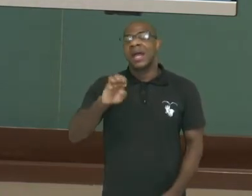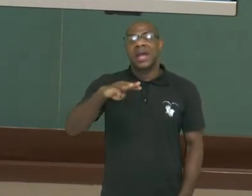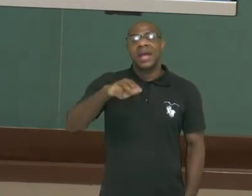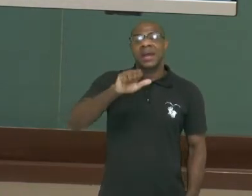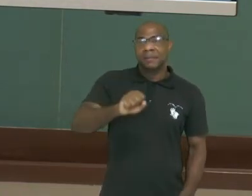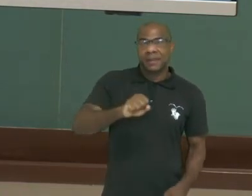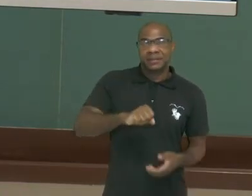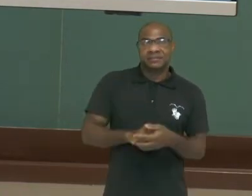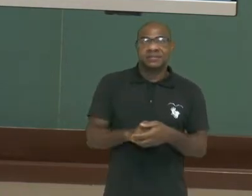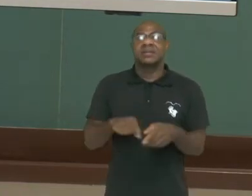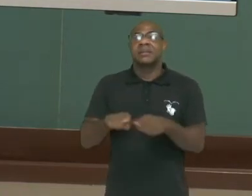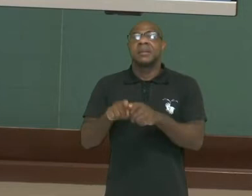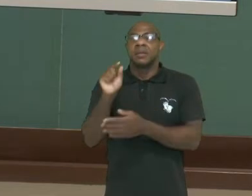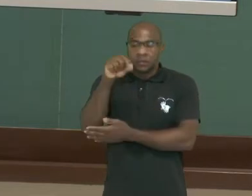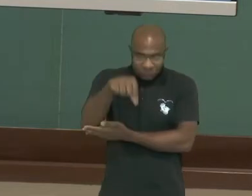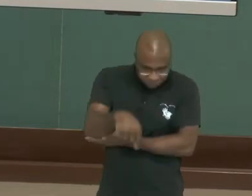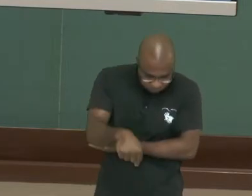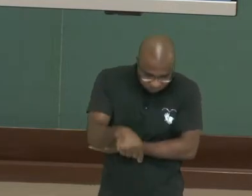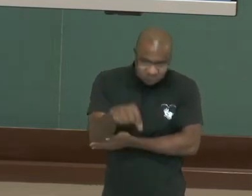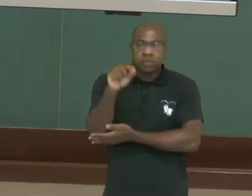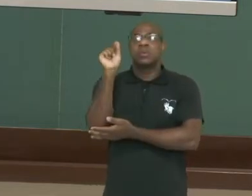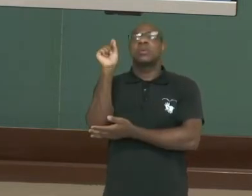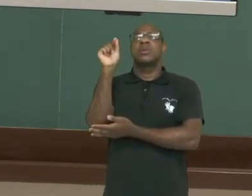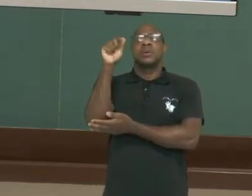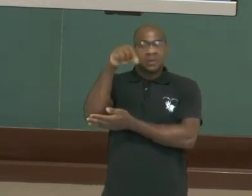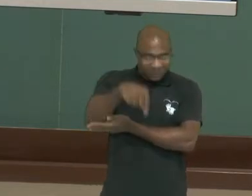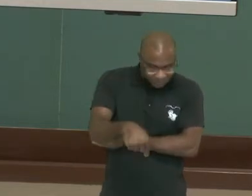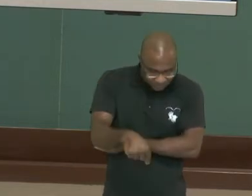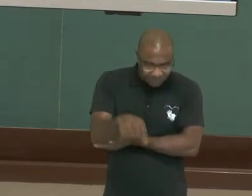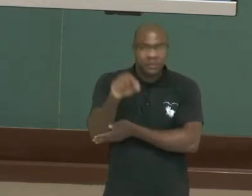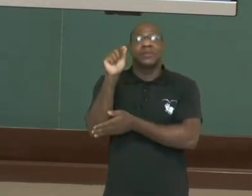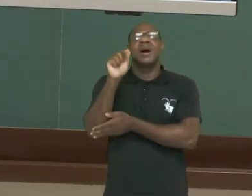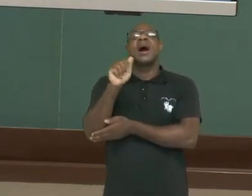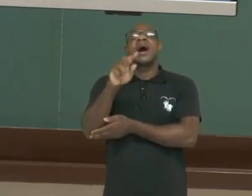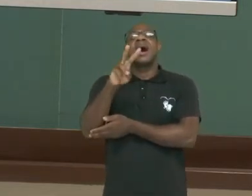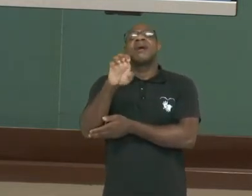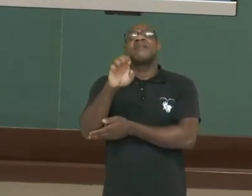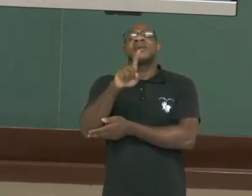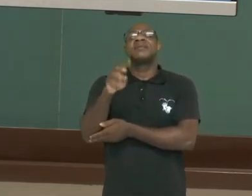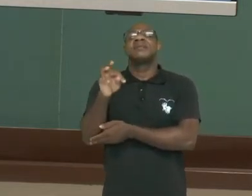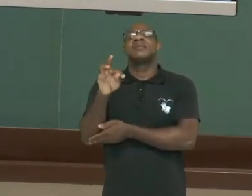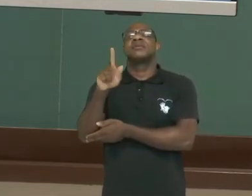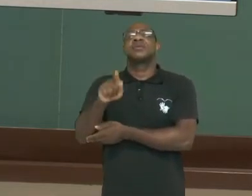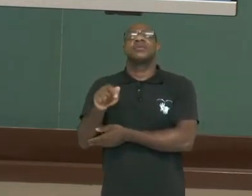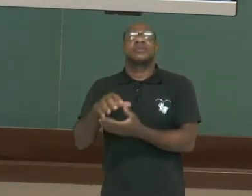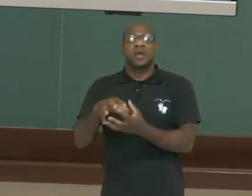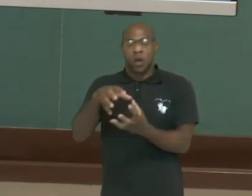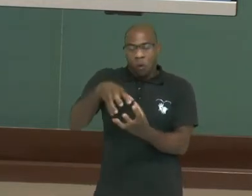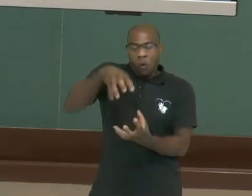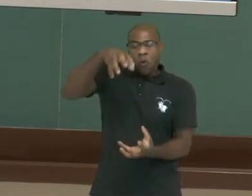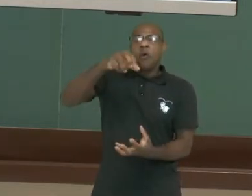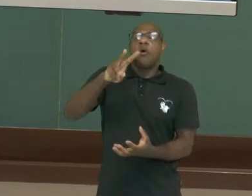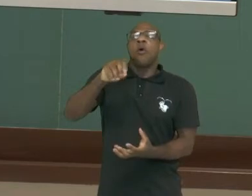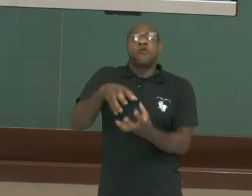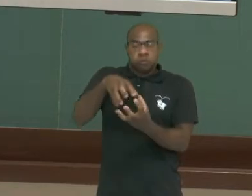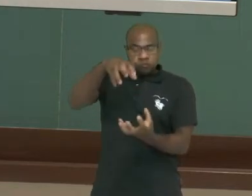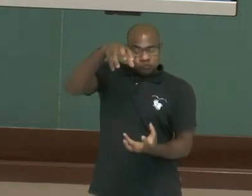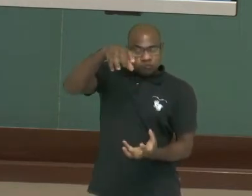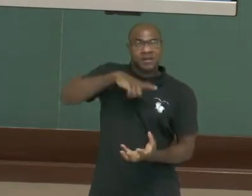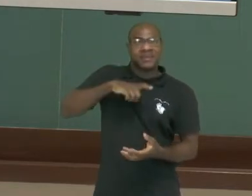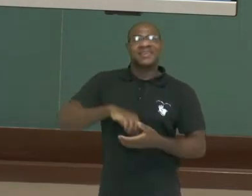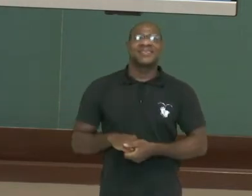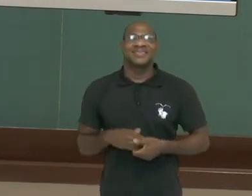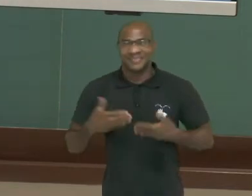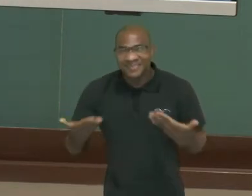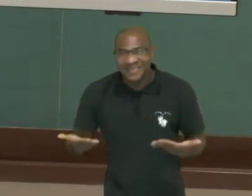e a avestruz. Então não esquece, esse grupo das ratitas tem a ausência da quilha no peito,